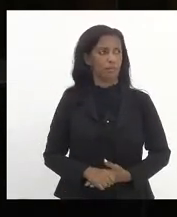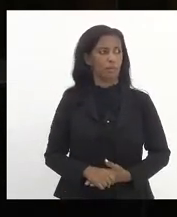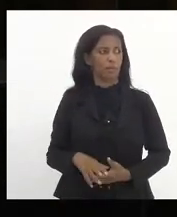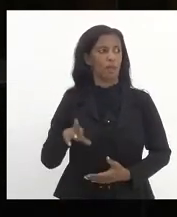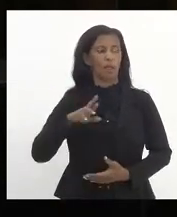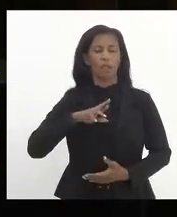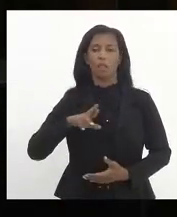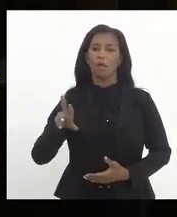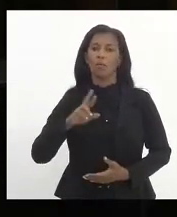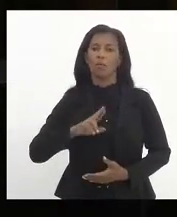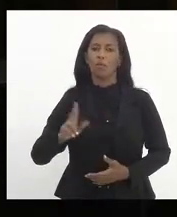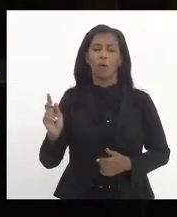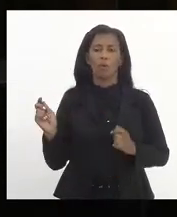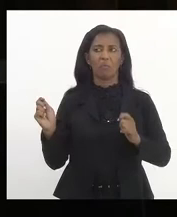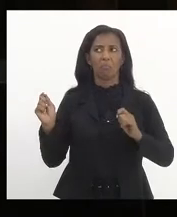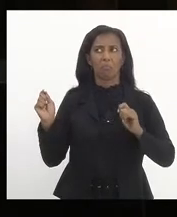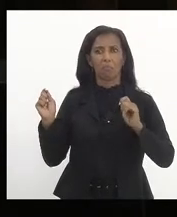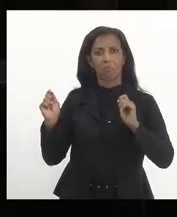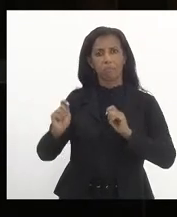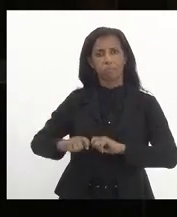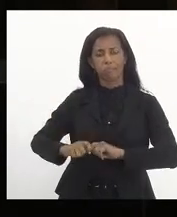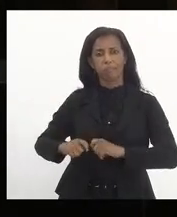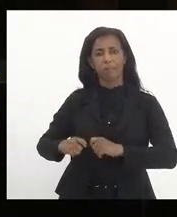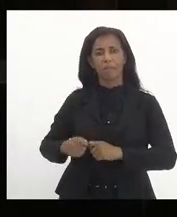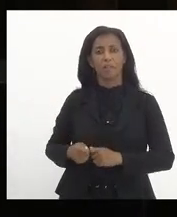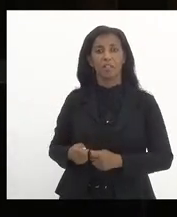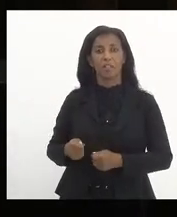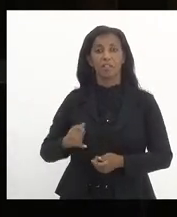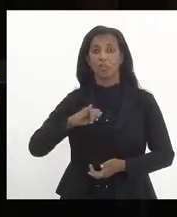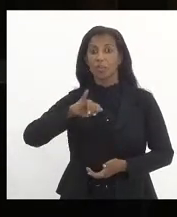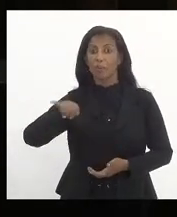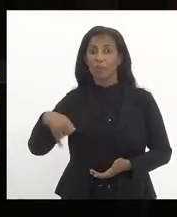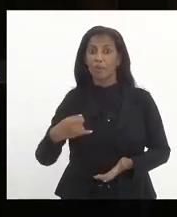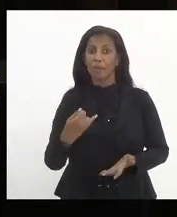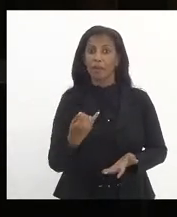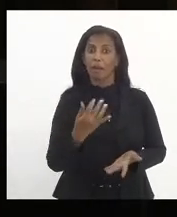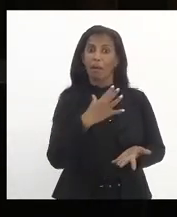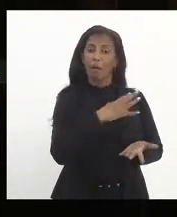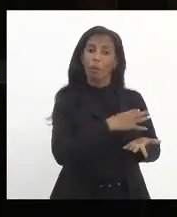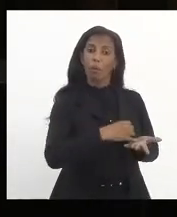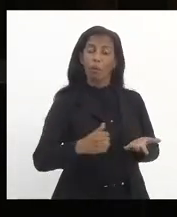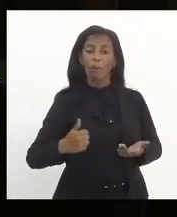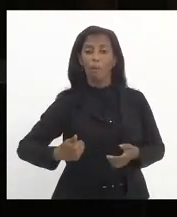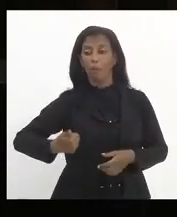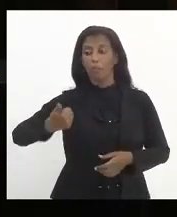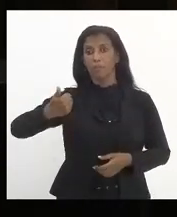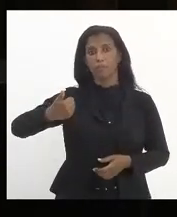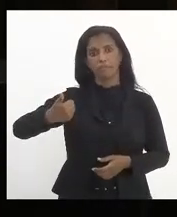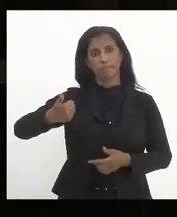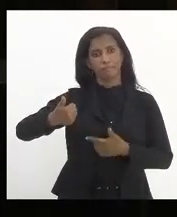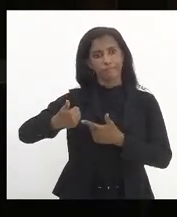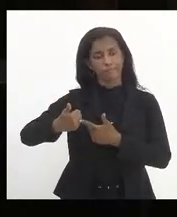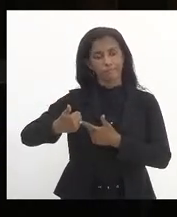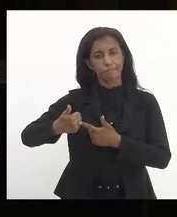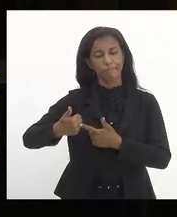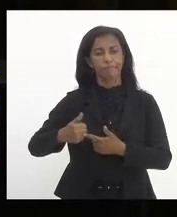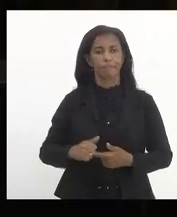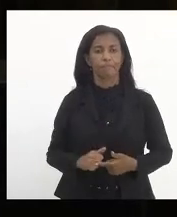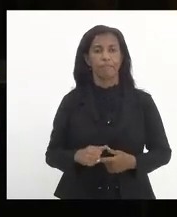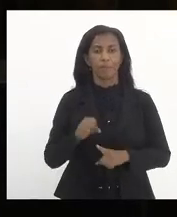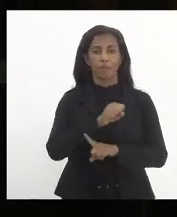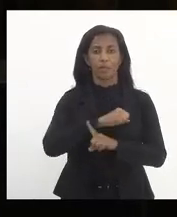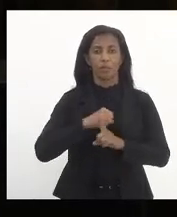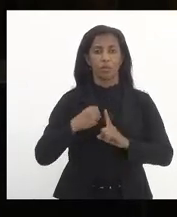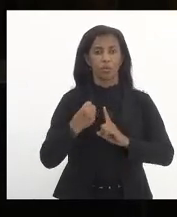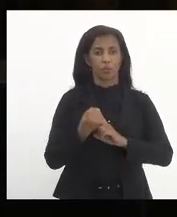foram capazes de tirar proveito positivo para a